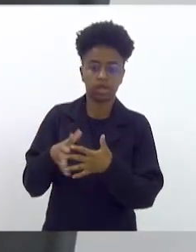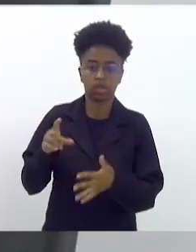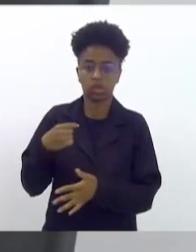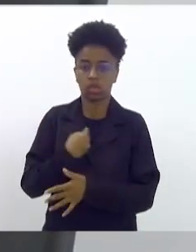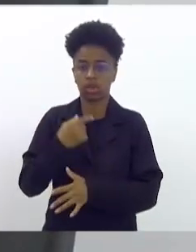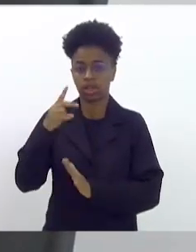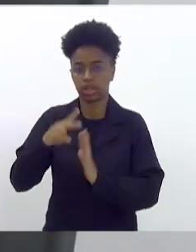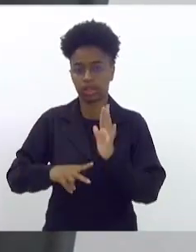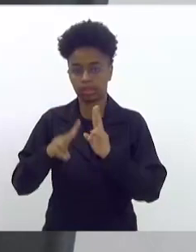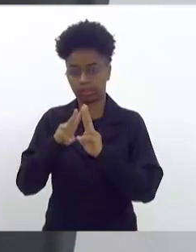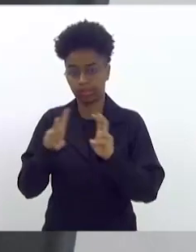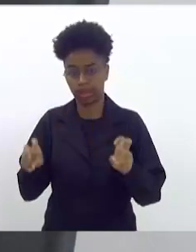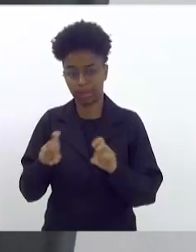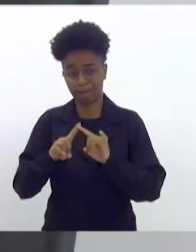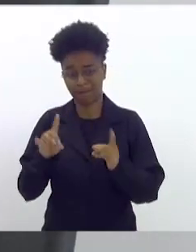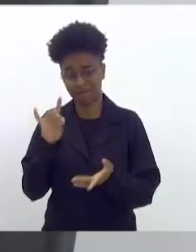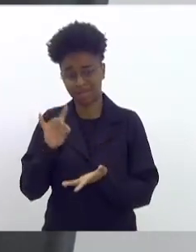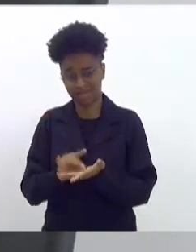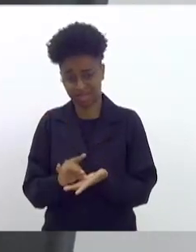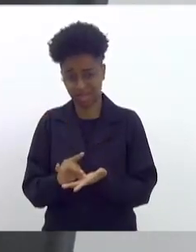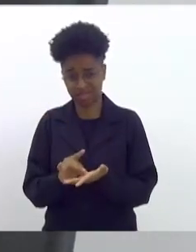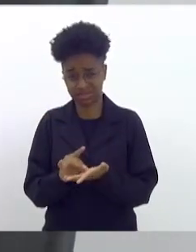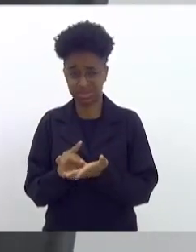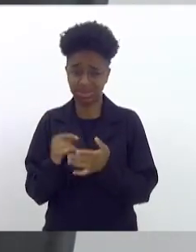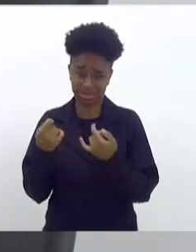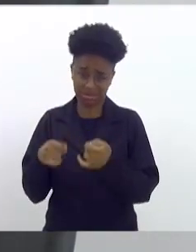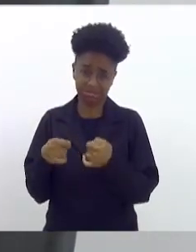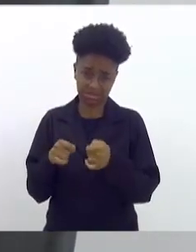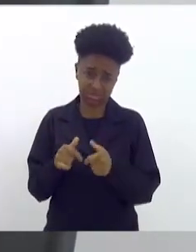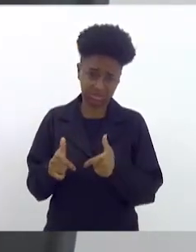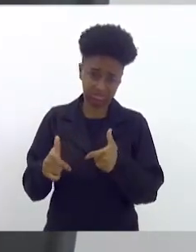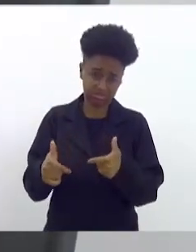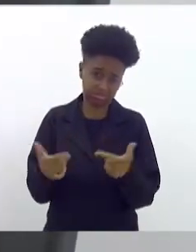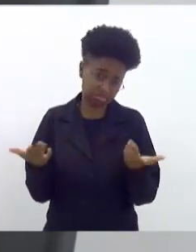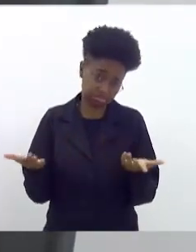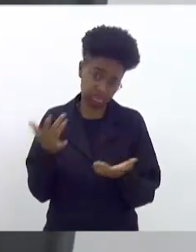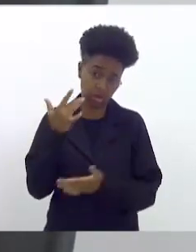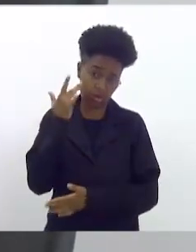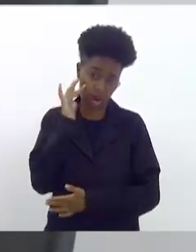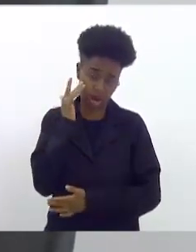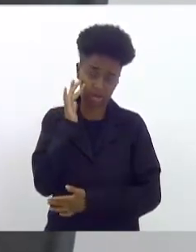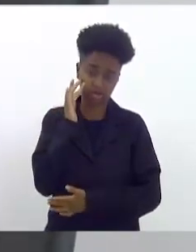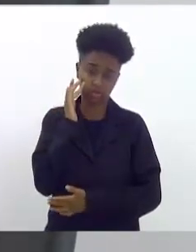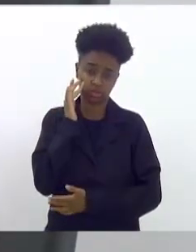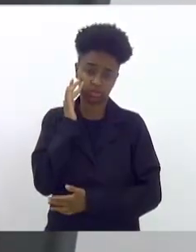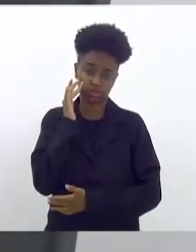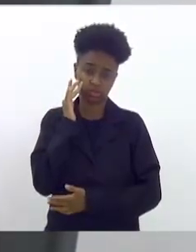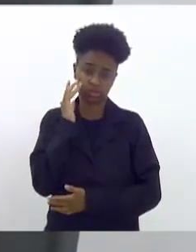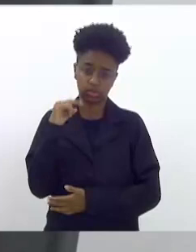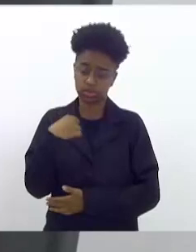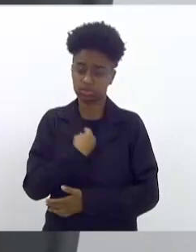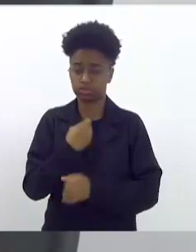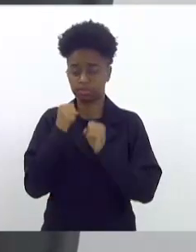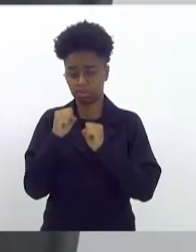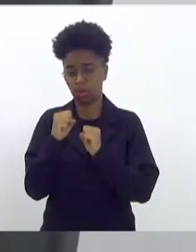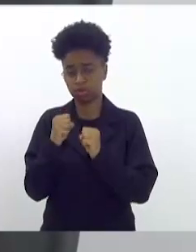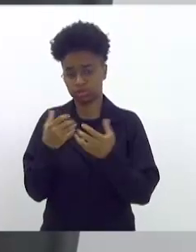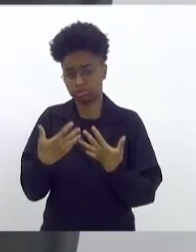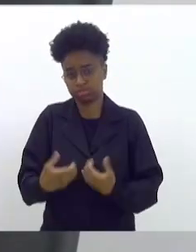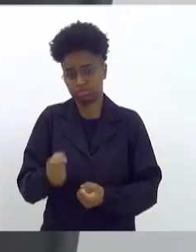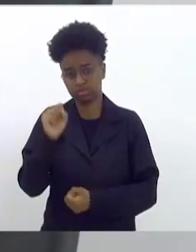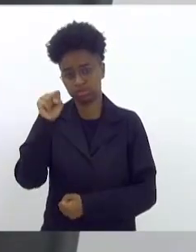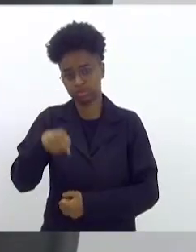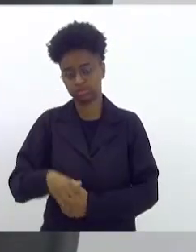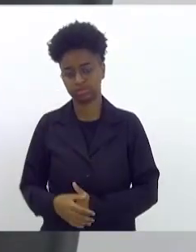tema, mas será que necessariamente é isso que precisamos fazer? Então, eu acho que a gente pode estar acolhendo.